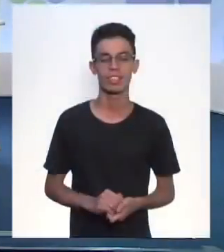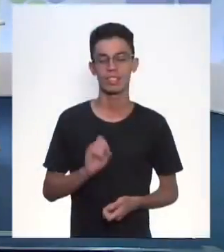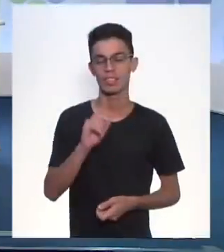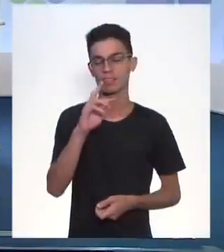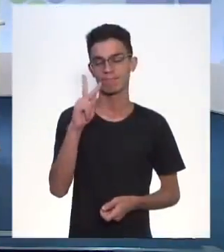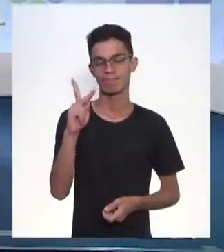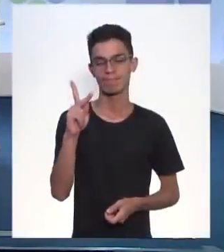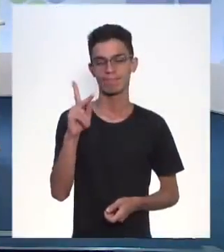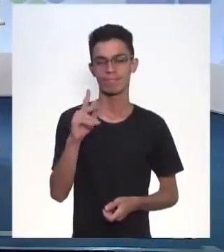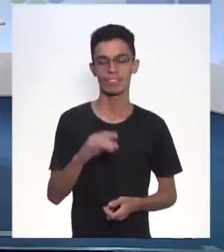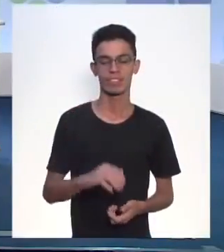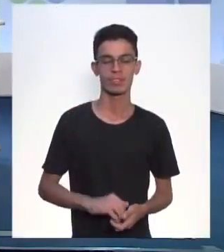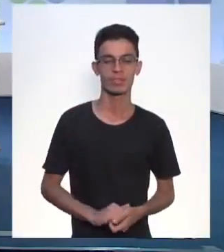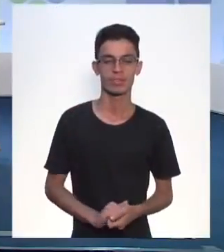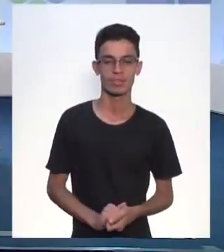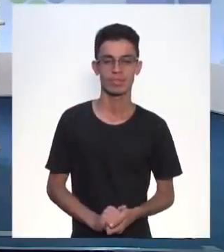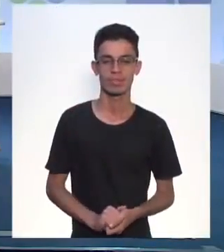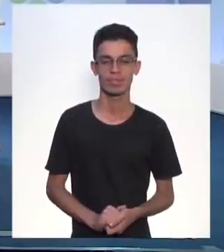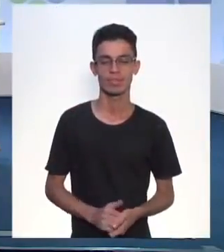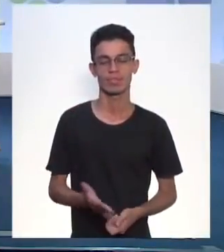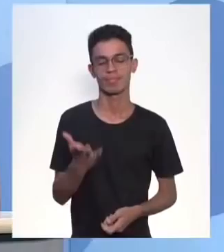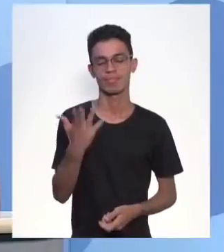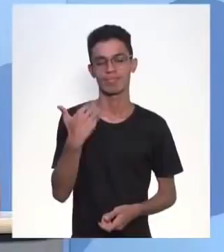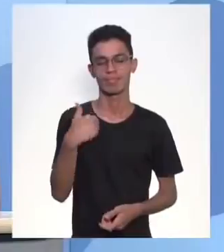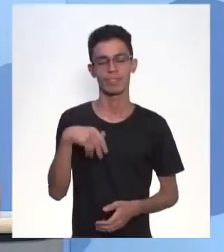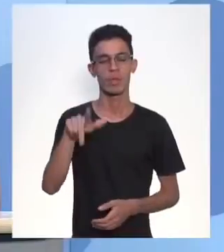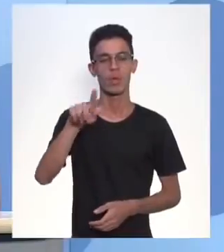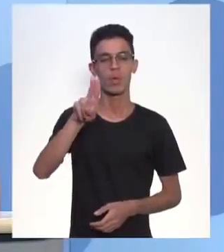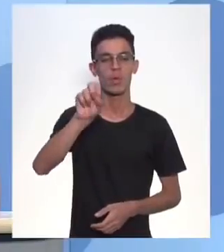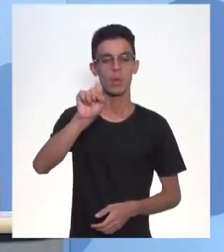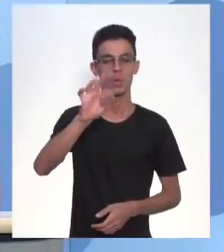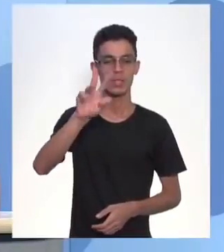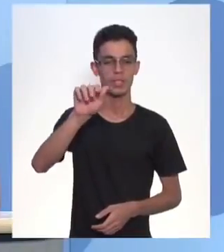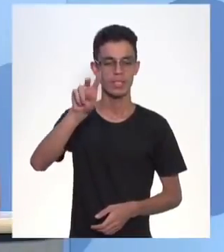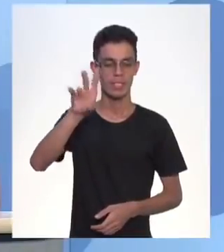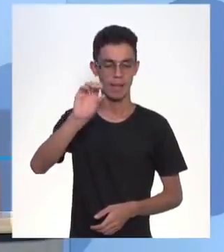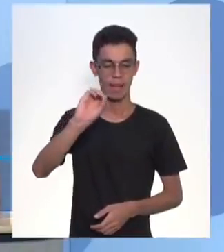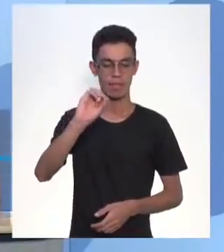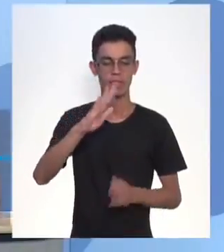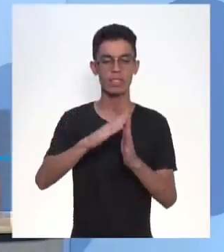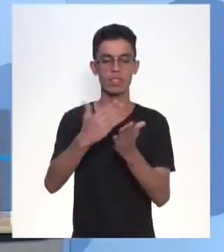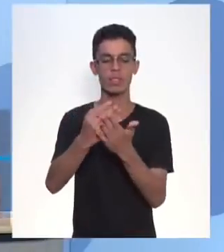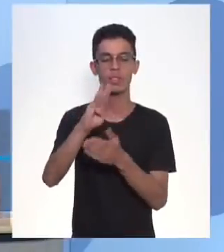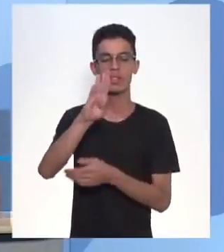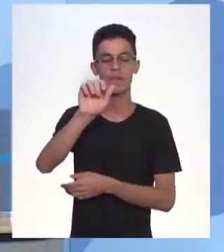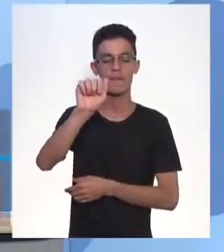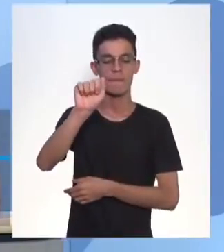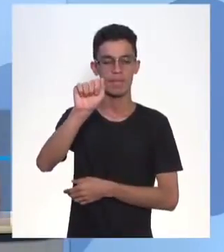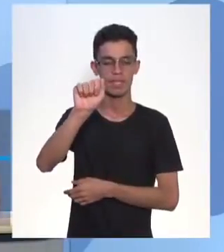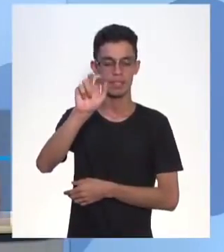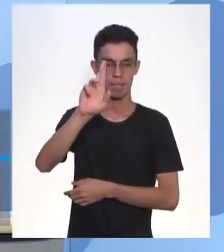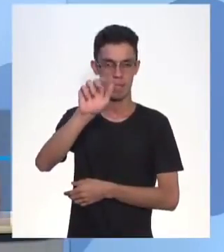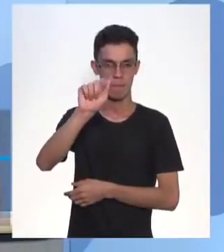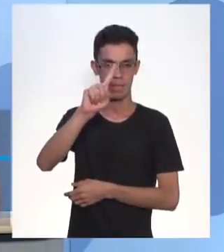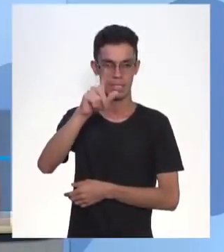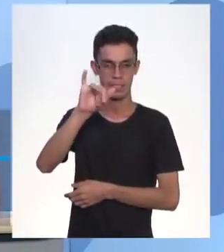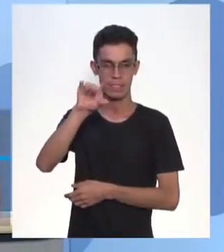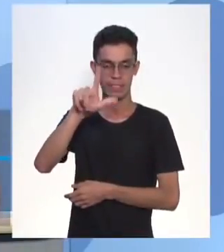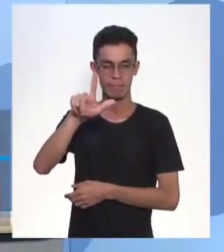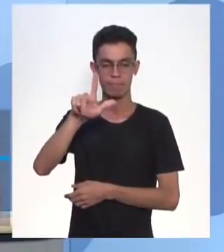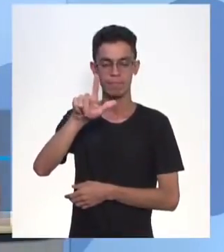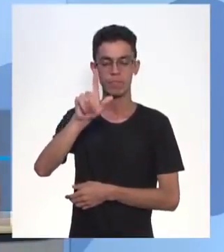Okay, Ed, we are back. Many answers there? Vamos lá. O Gustavo Jordão, da Escola Brasília Antônio de Lima, falou: I speak German